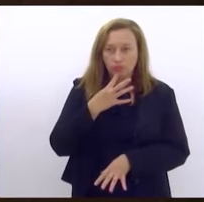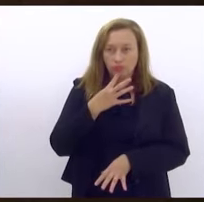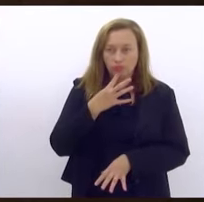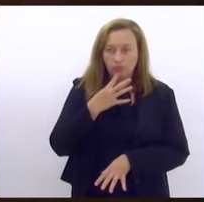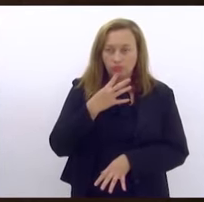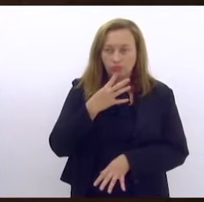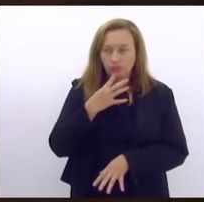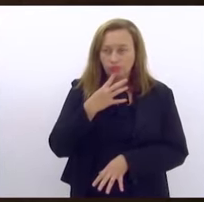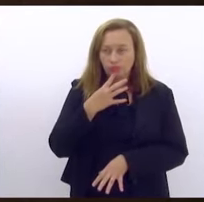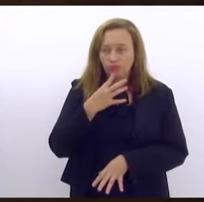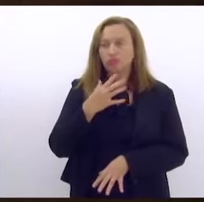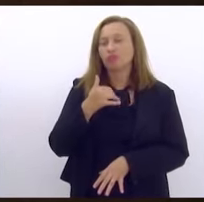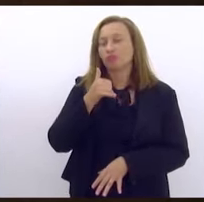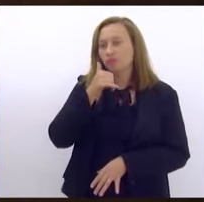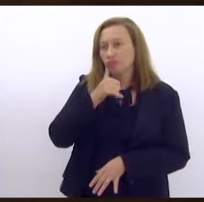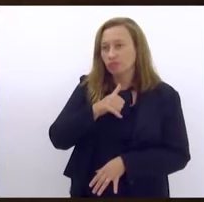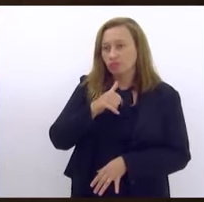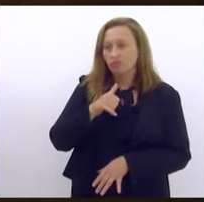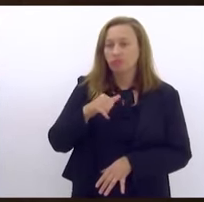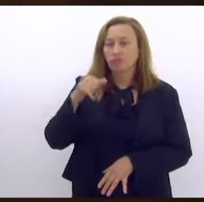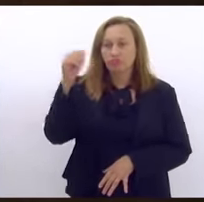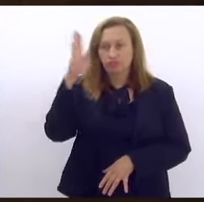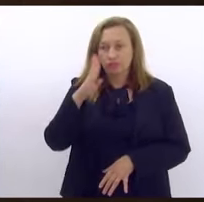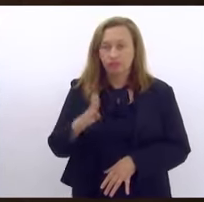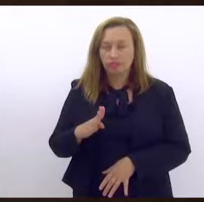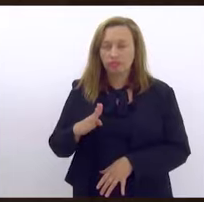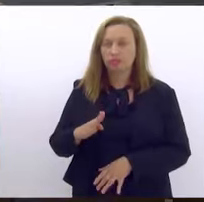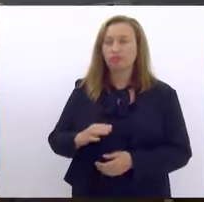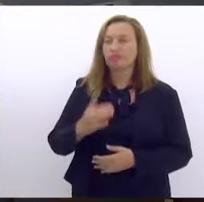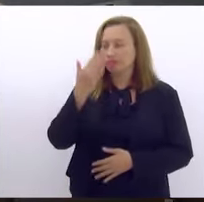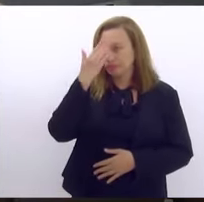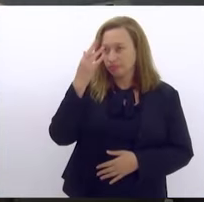negro internacional. Muito obrigada, senhor presidente.